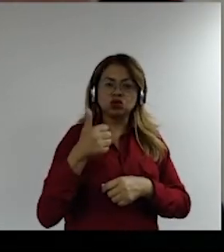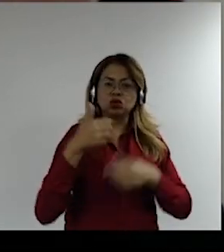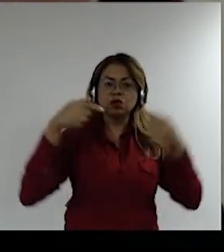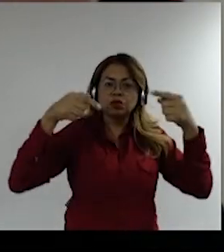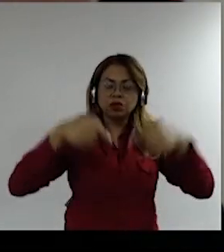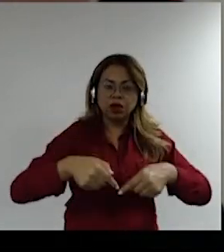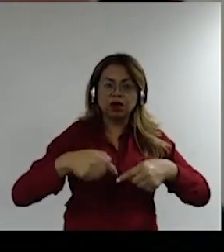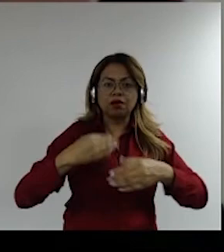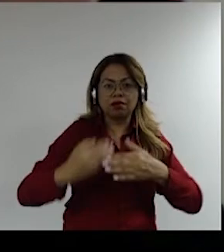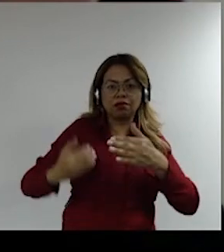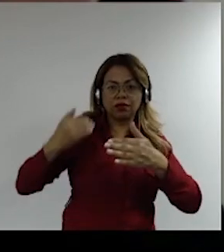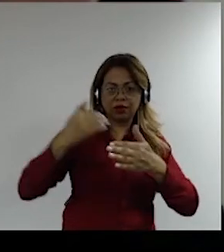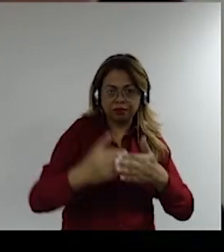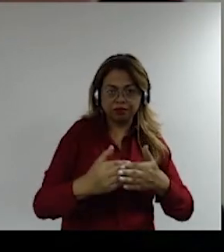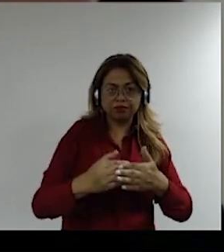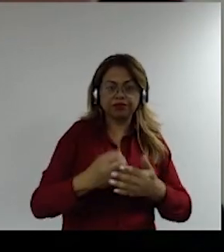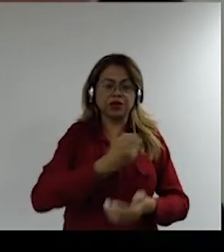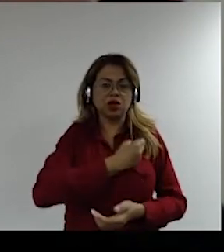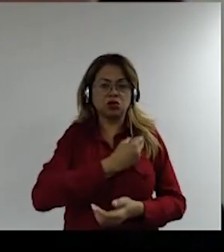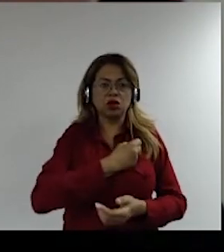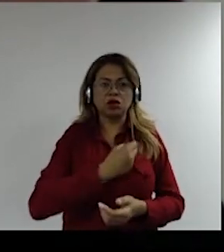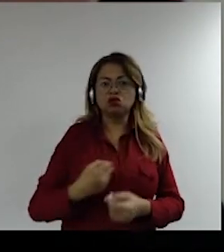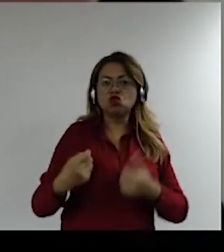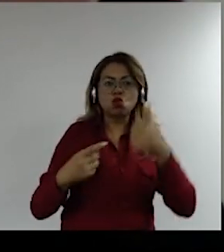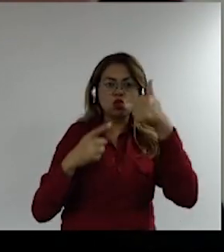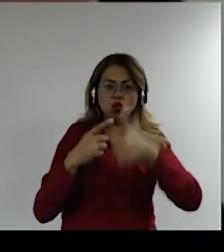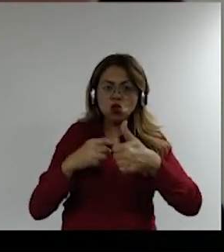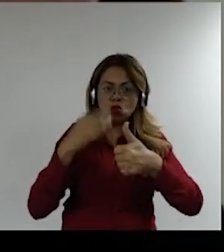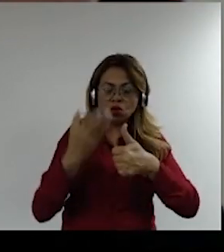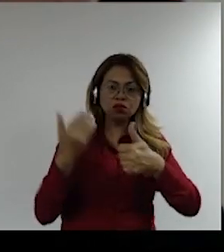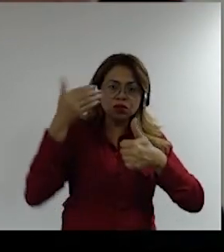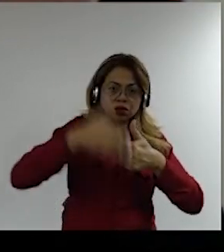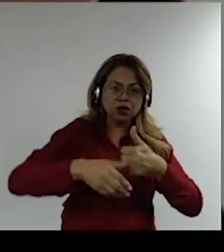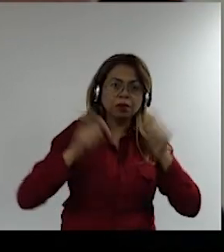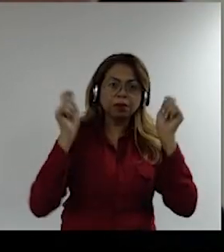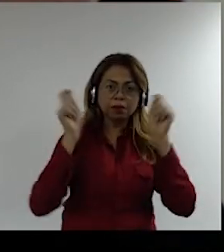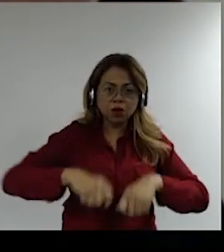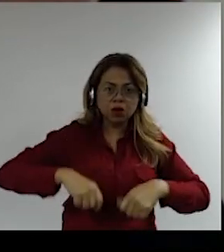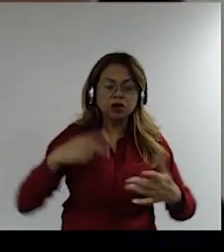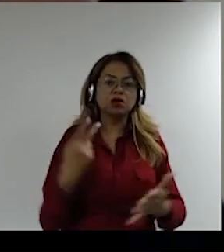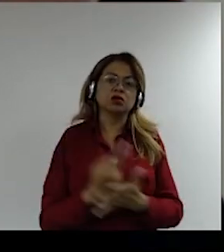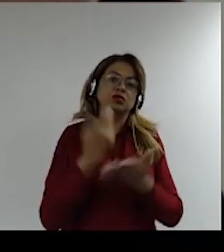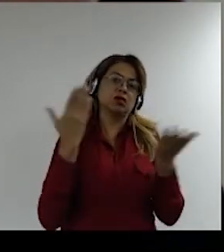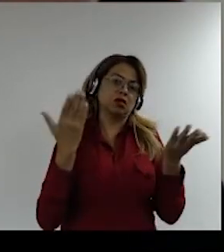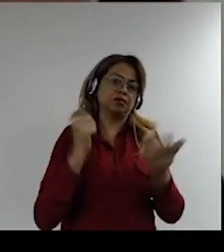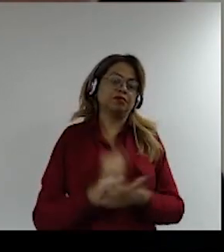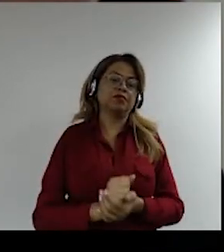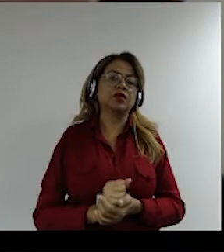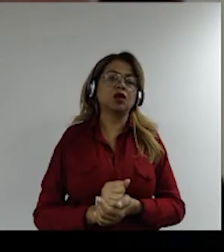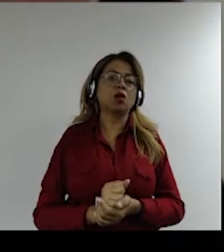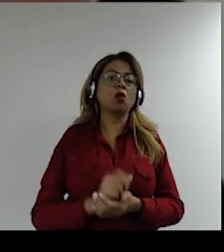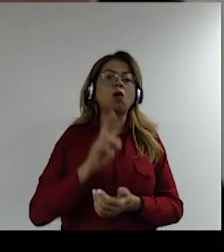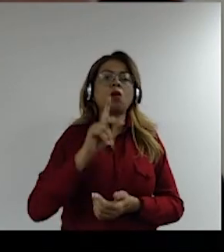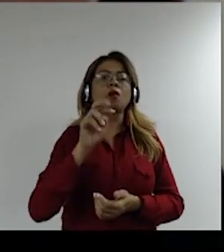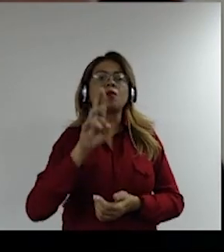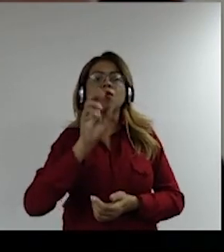uma prioridade número um para que isso possa acontecer. E, em razão disso, e em comparação com outros